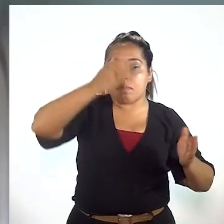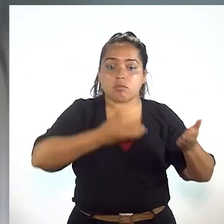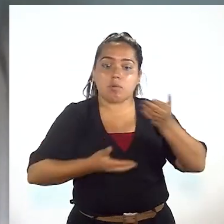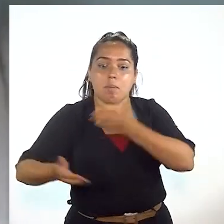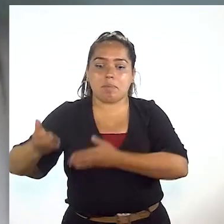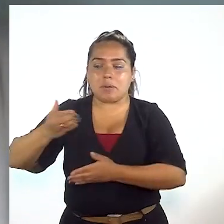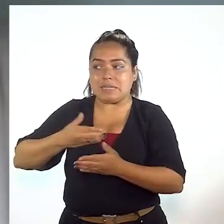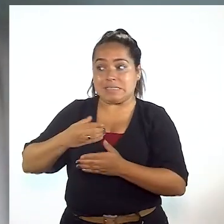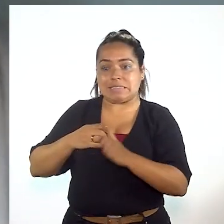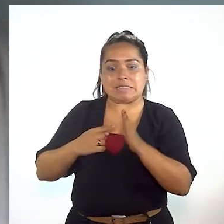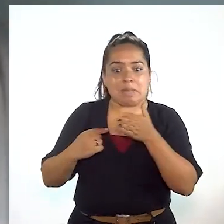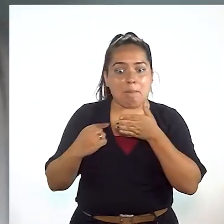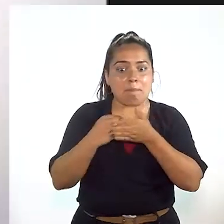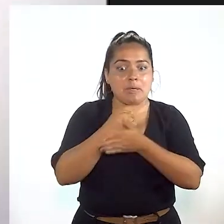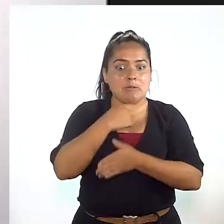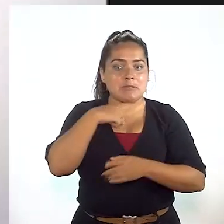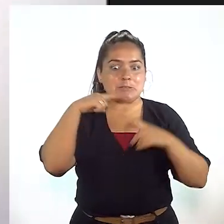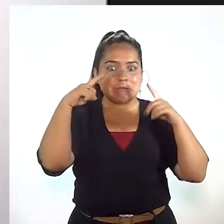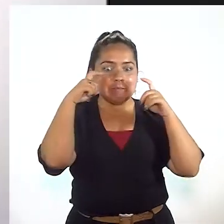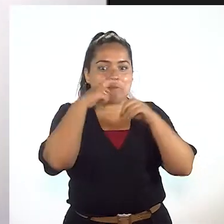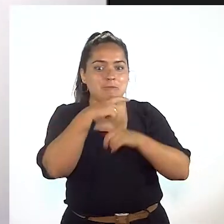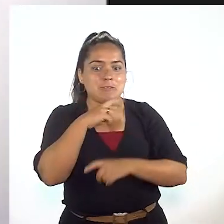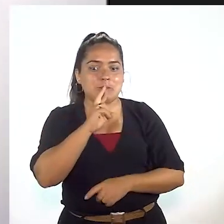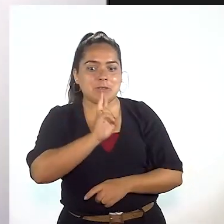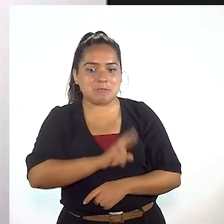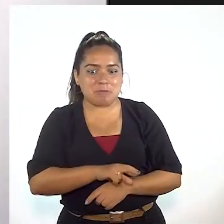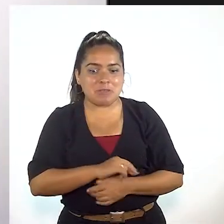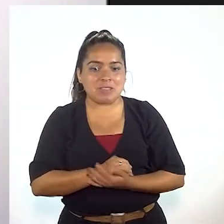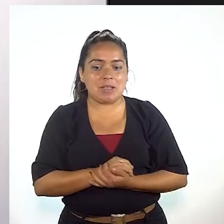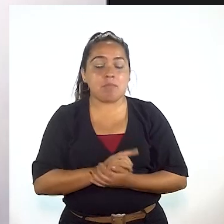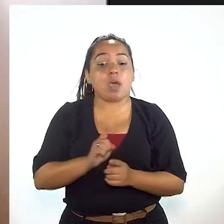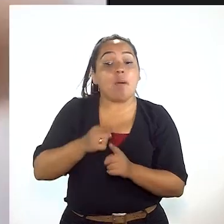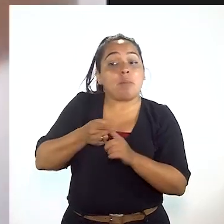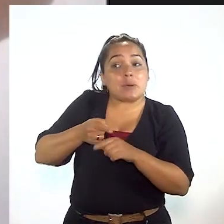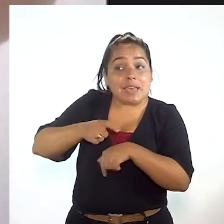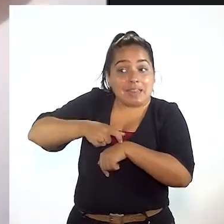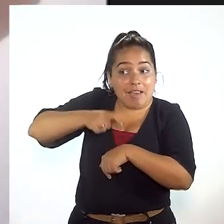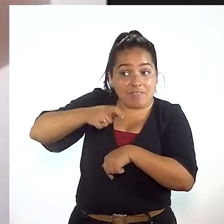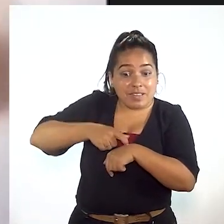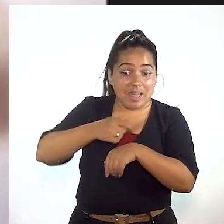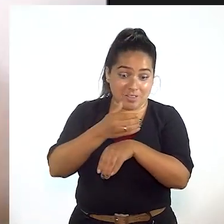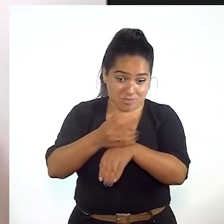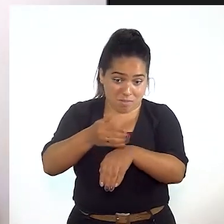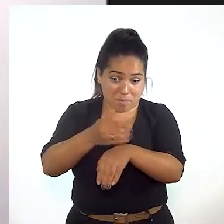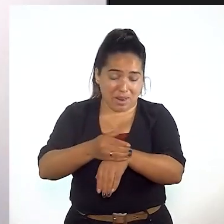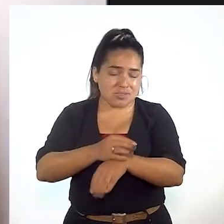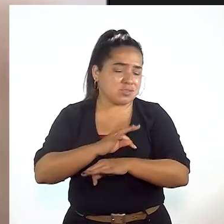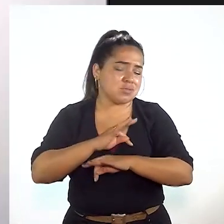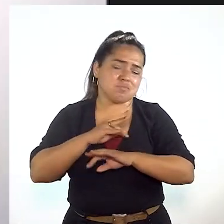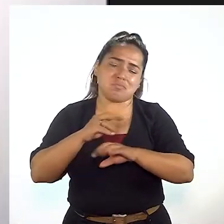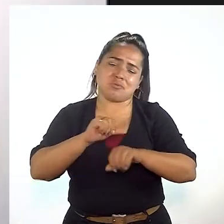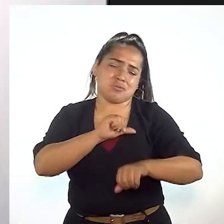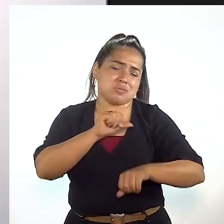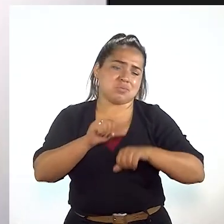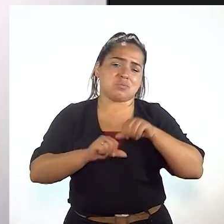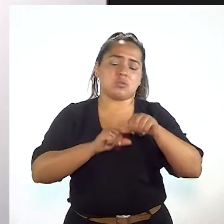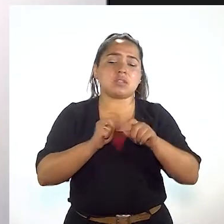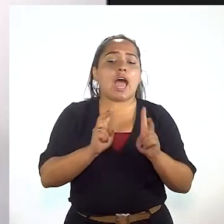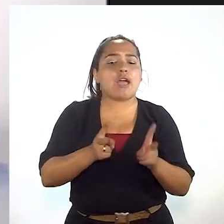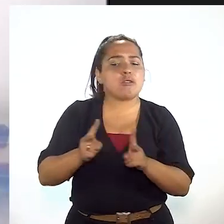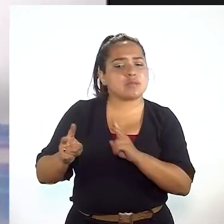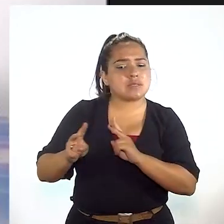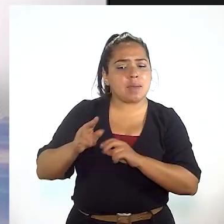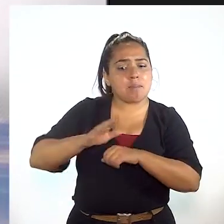conhecimento? Ótima pergunta, mas é uma pergunta muito difícil de responder, porque na prática,